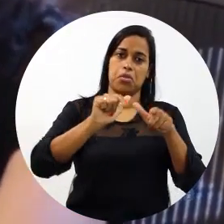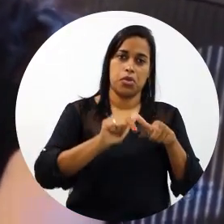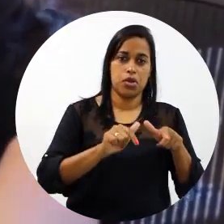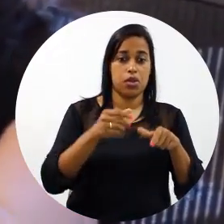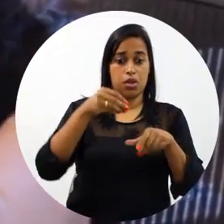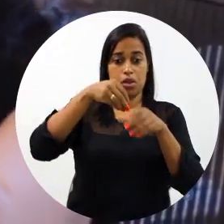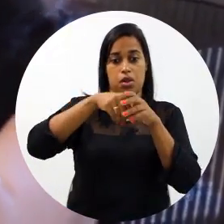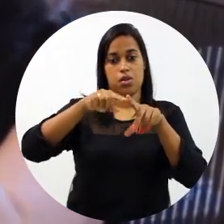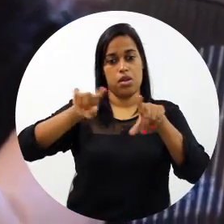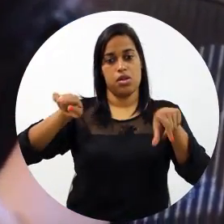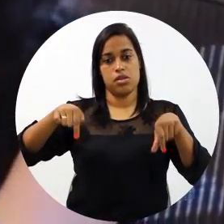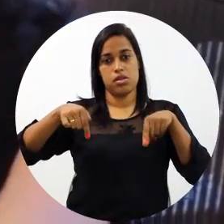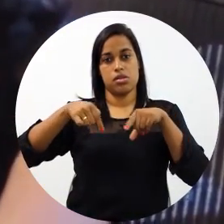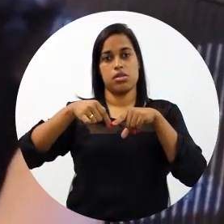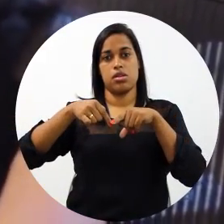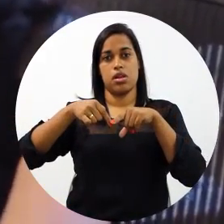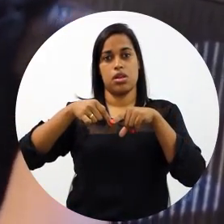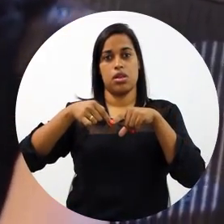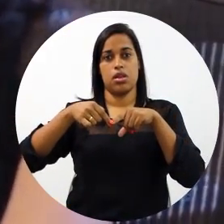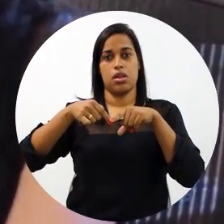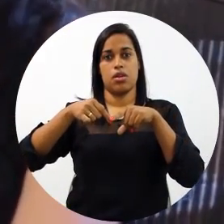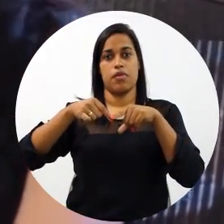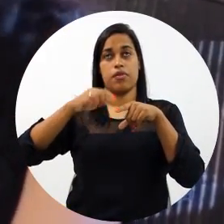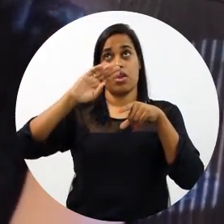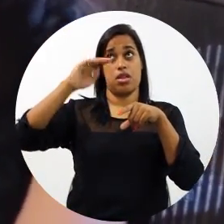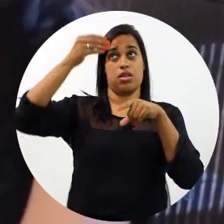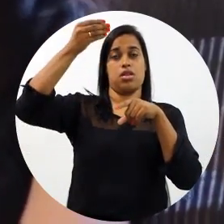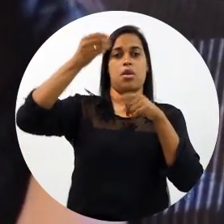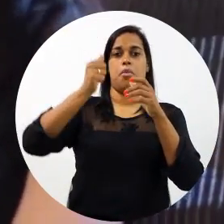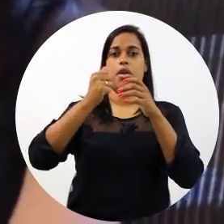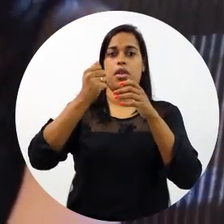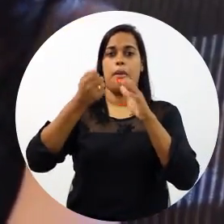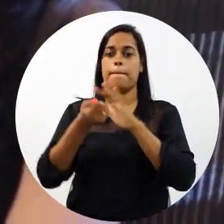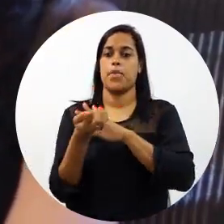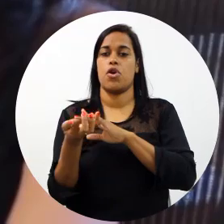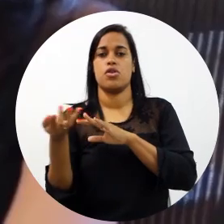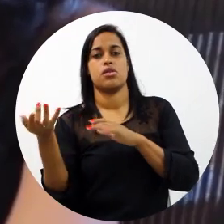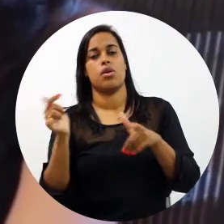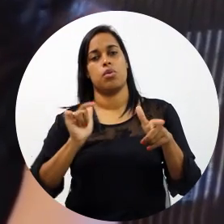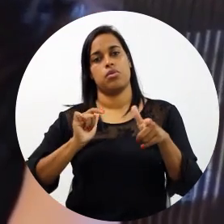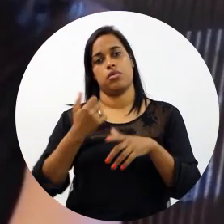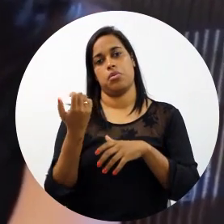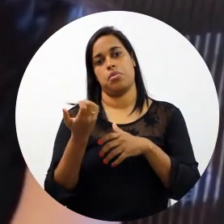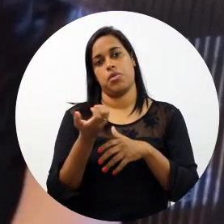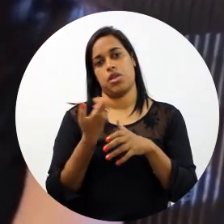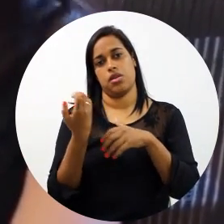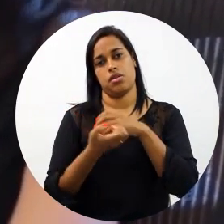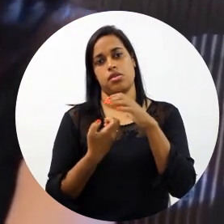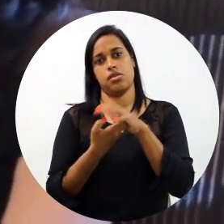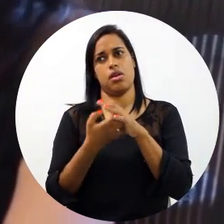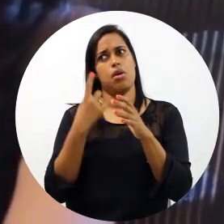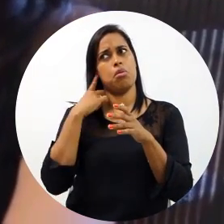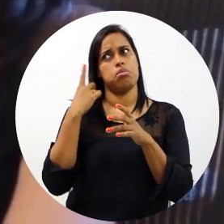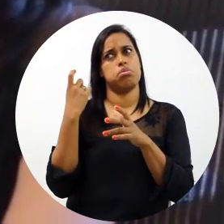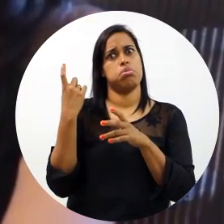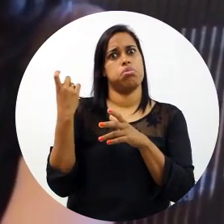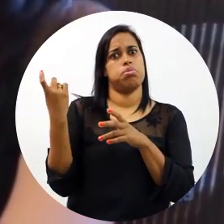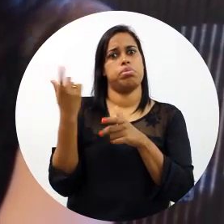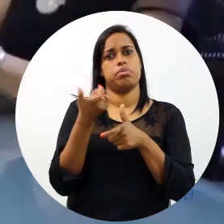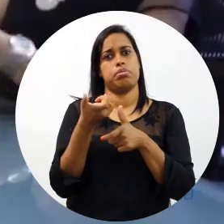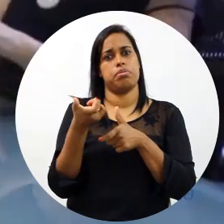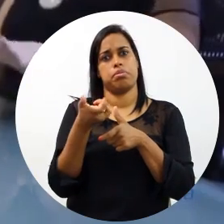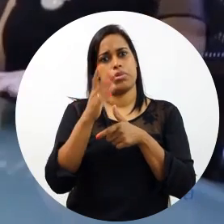de uma sala de treinamento que fica em cima da produção de uma determinada empresa. E aí, de repente, nós ouvimos o sinal